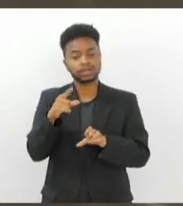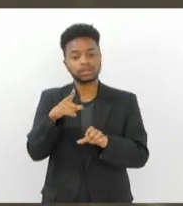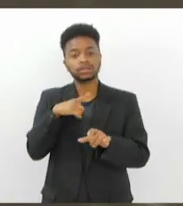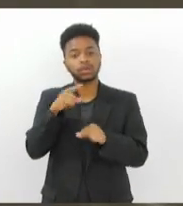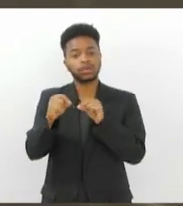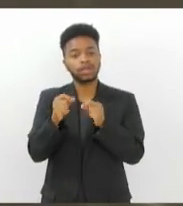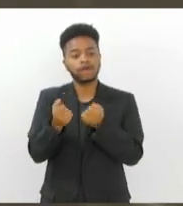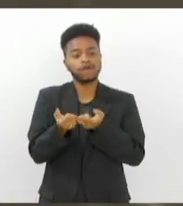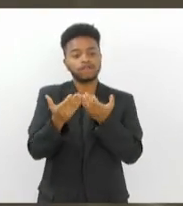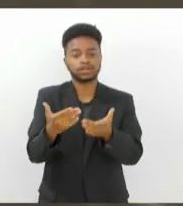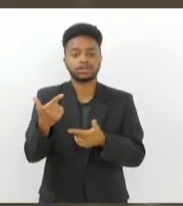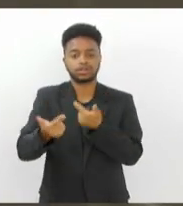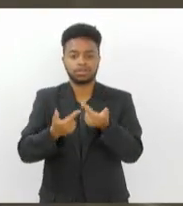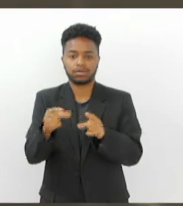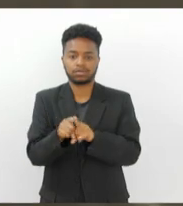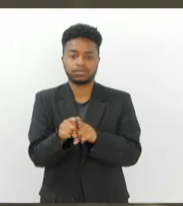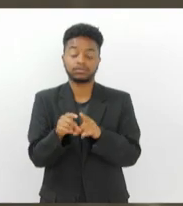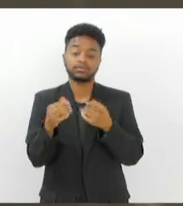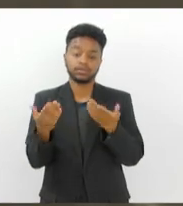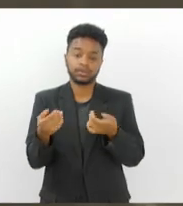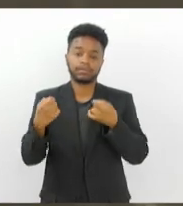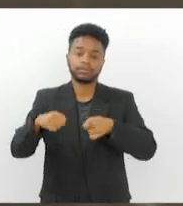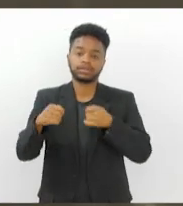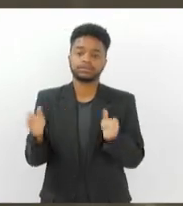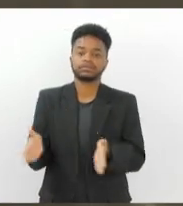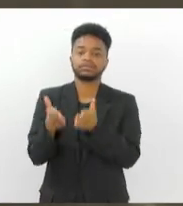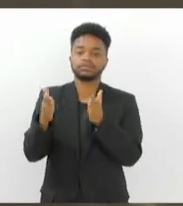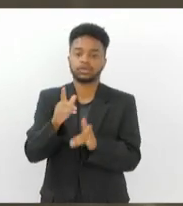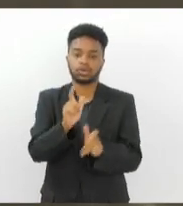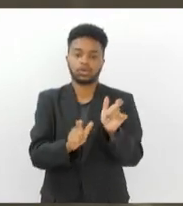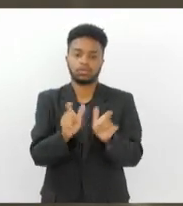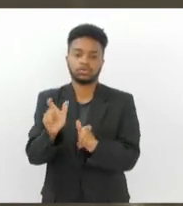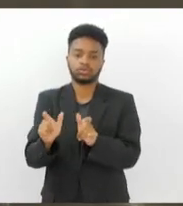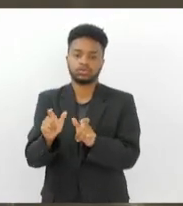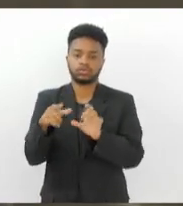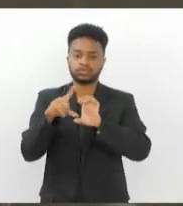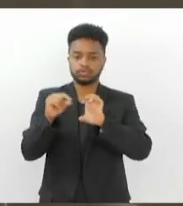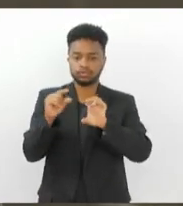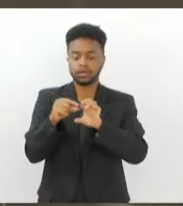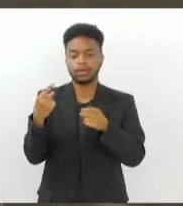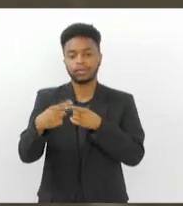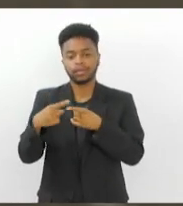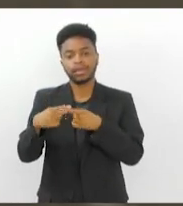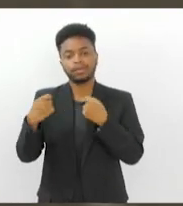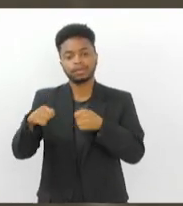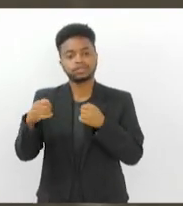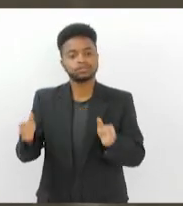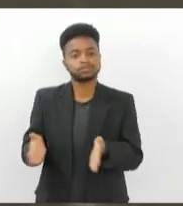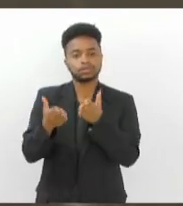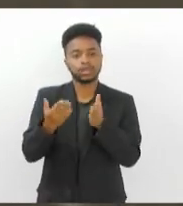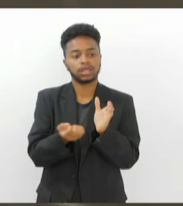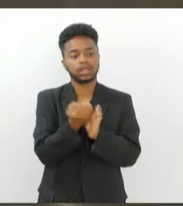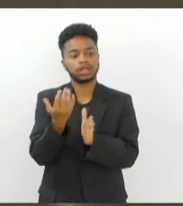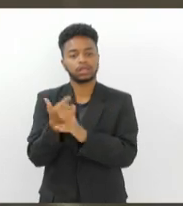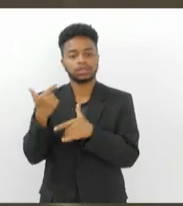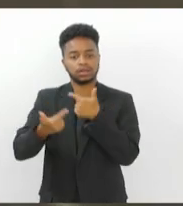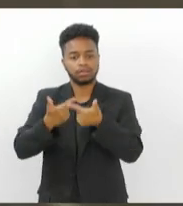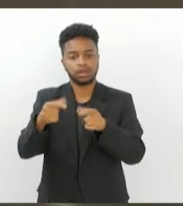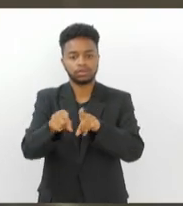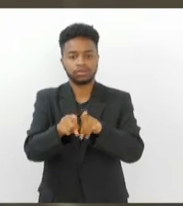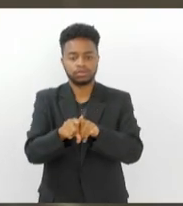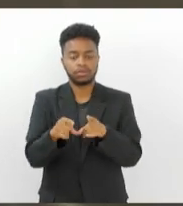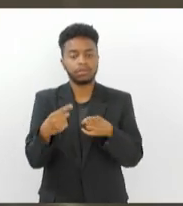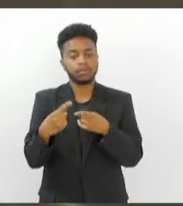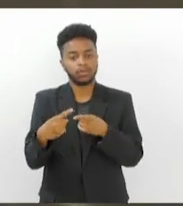empregando então a gente precisa também muito incentivar os empreendedores para que ele gerem emprego quando ele empreende ele gera emprego então é